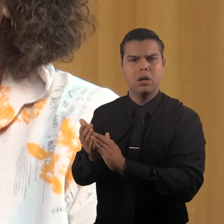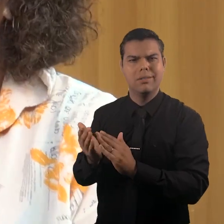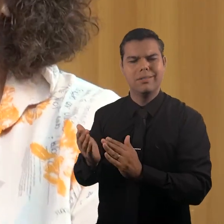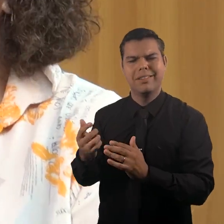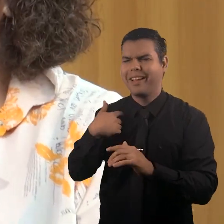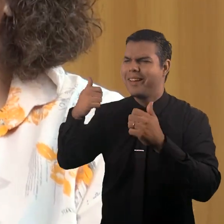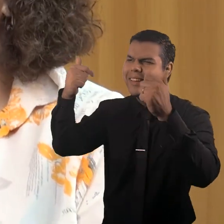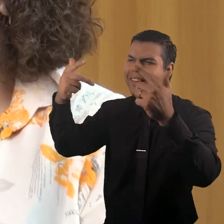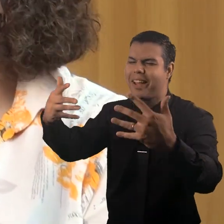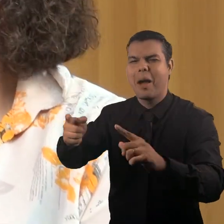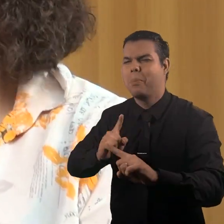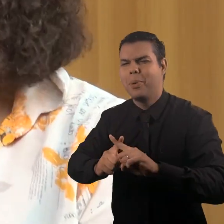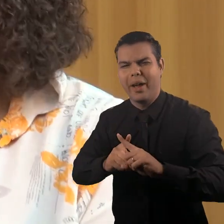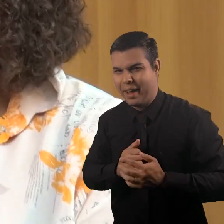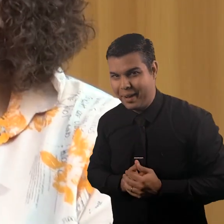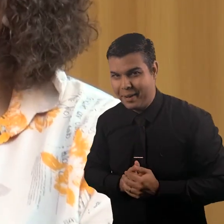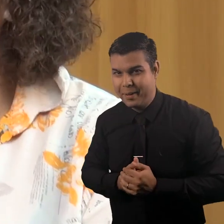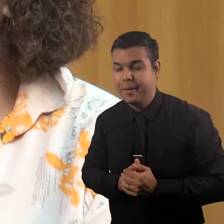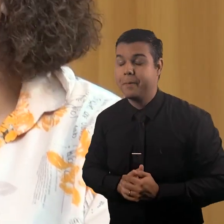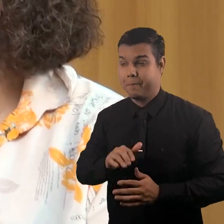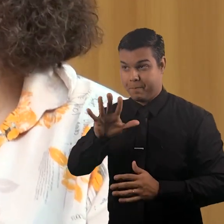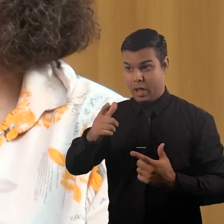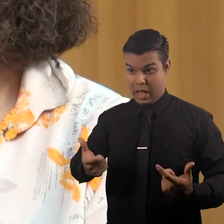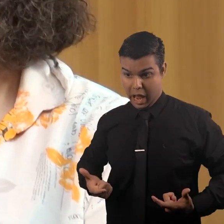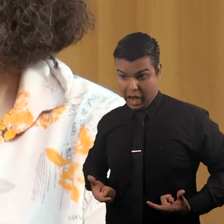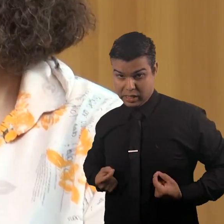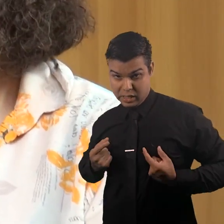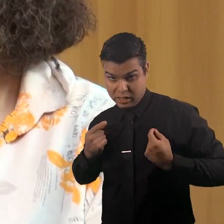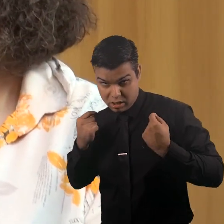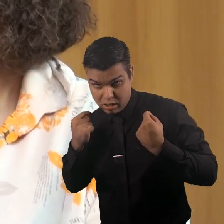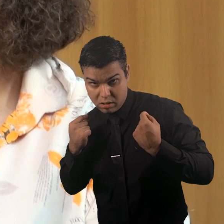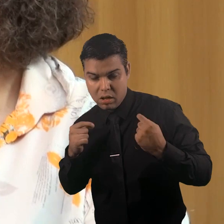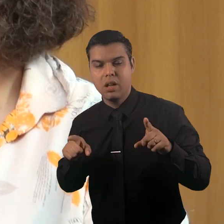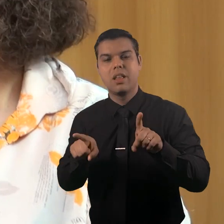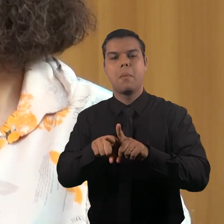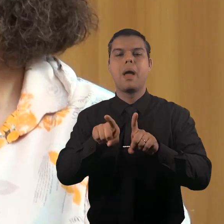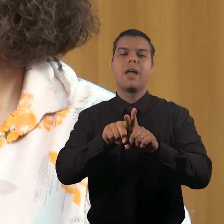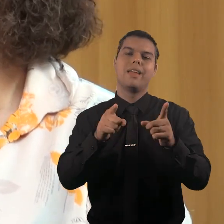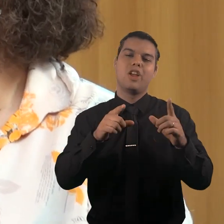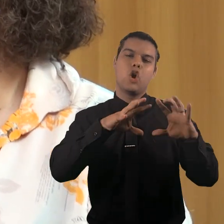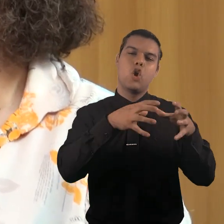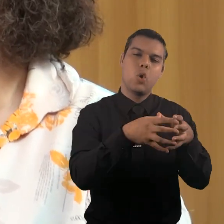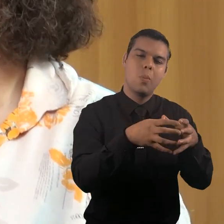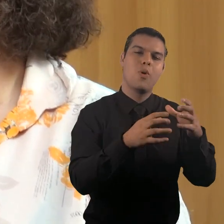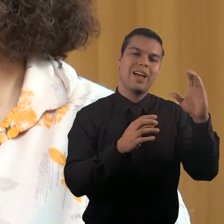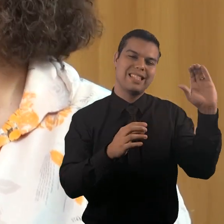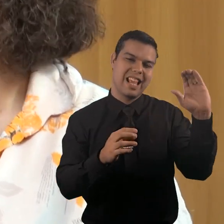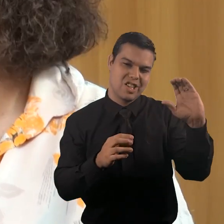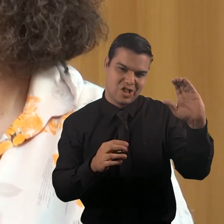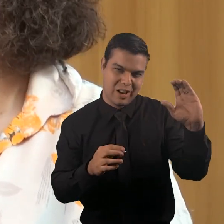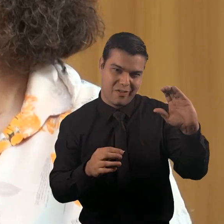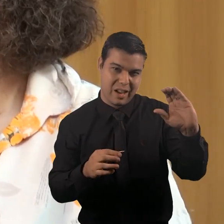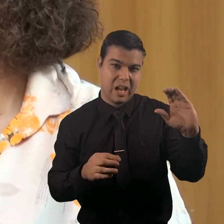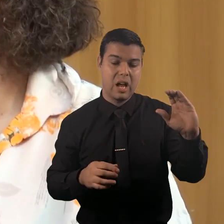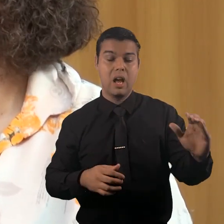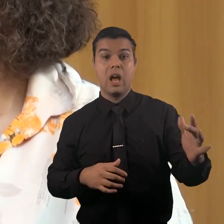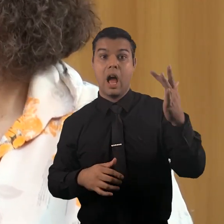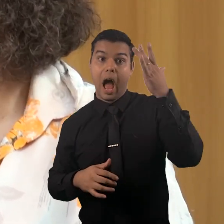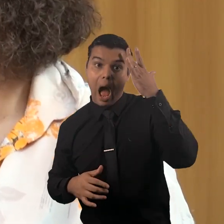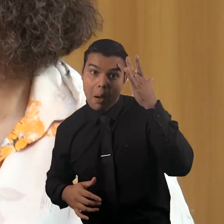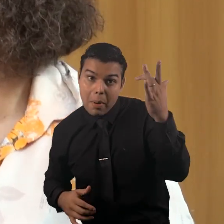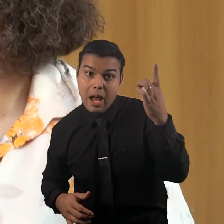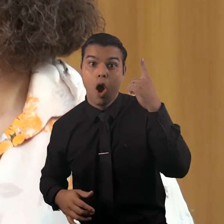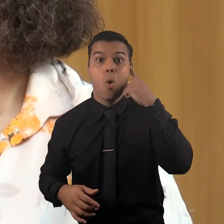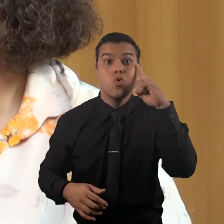pelo resultado desse estudo. Por que eu estou te contando isso? Porque dentro do câncer e da sociedade científica,